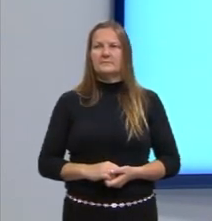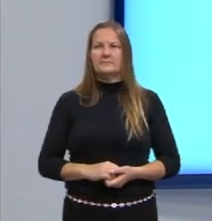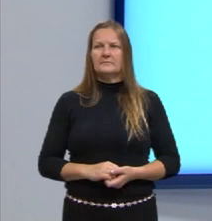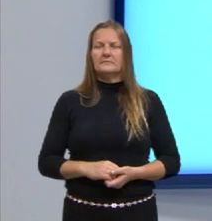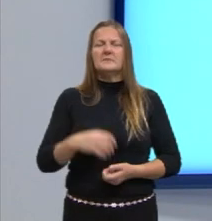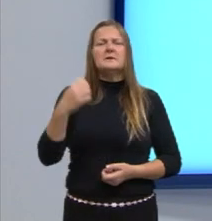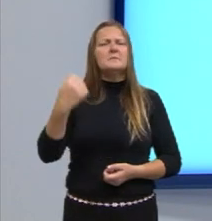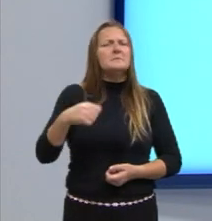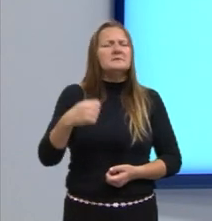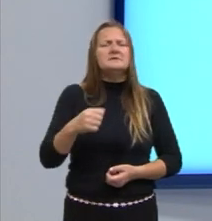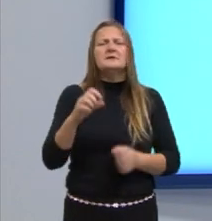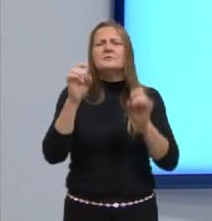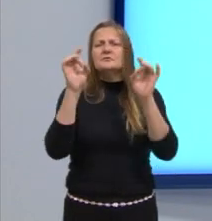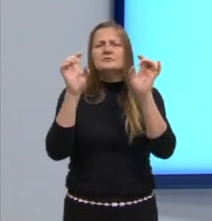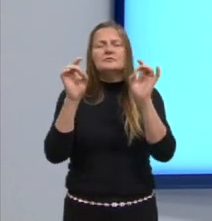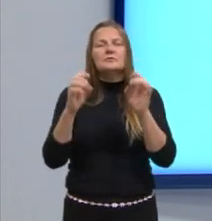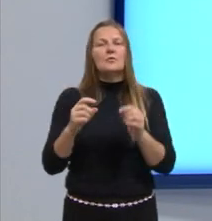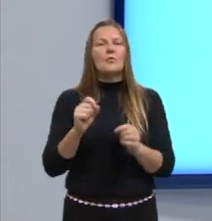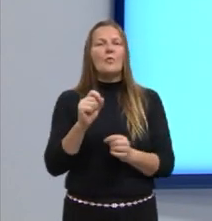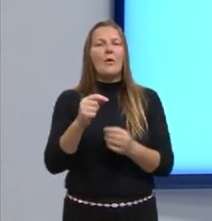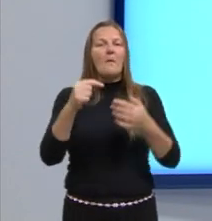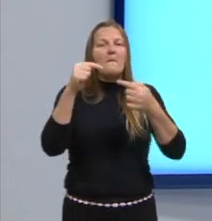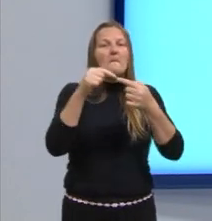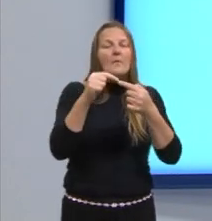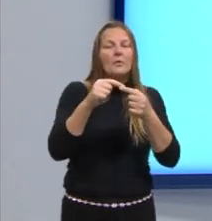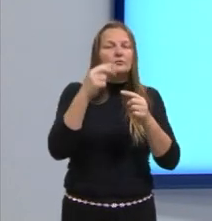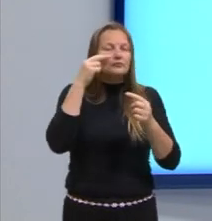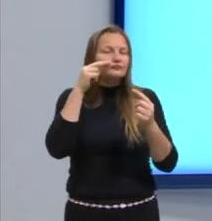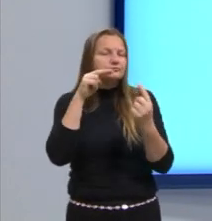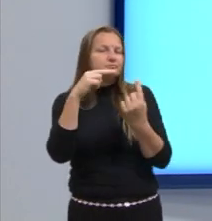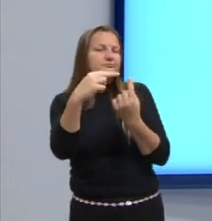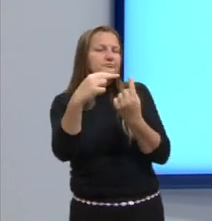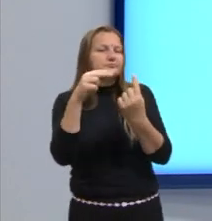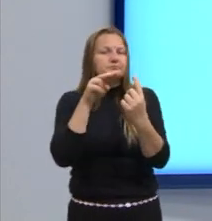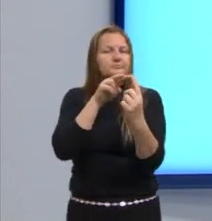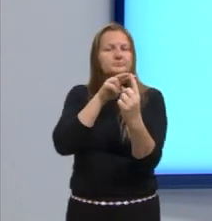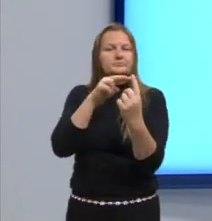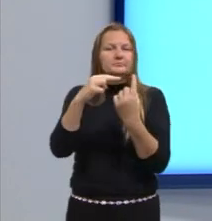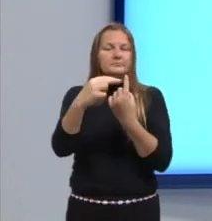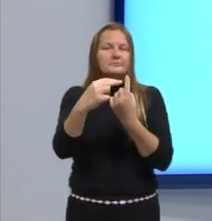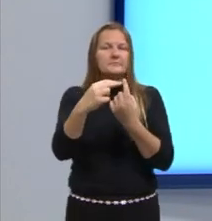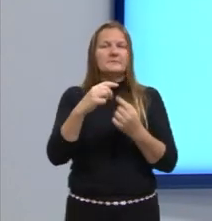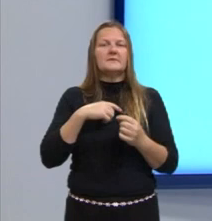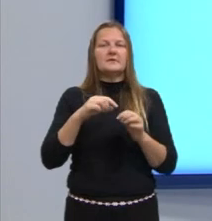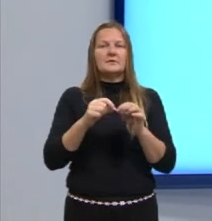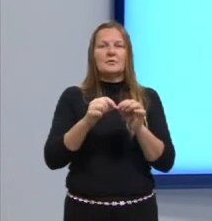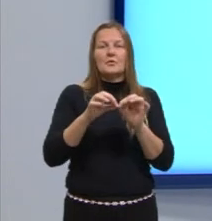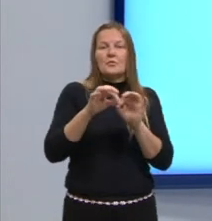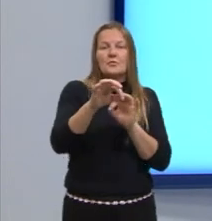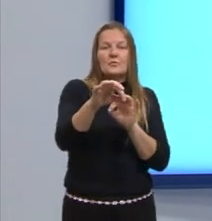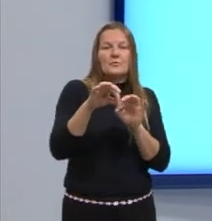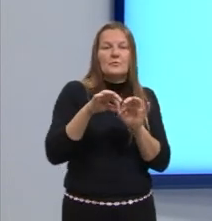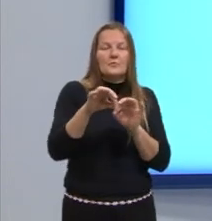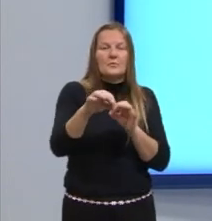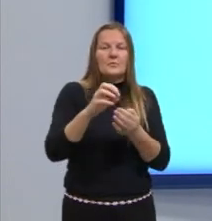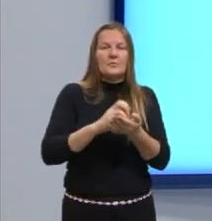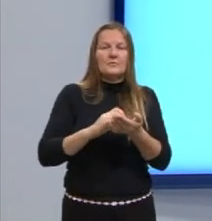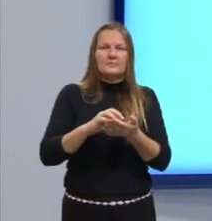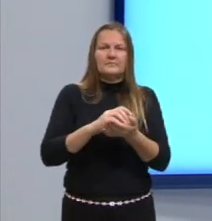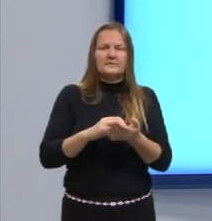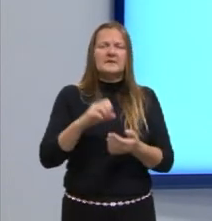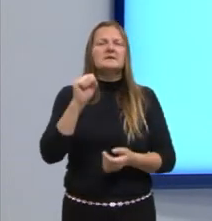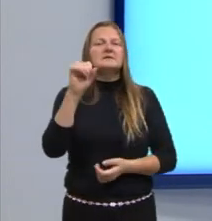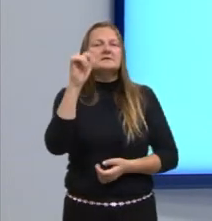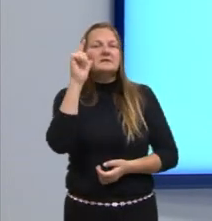precisamos especificar sobre qual ponto de vista estamos calculando estas grandezas Então pessoal se a gente